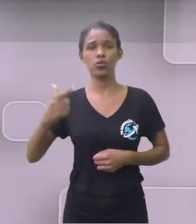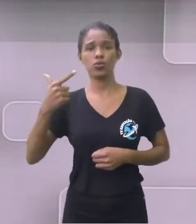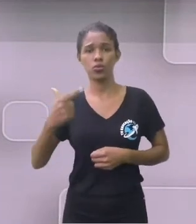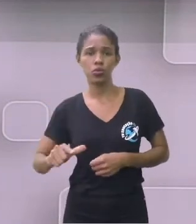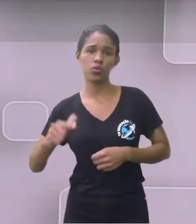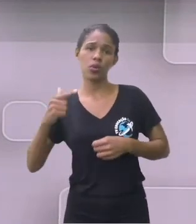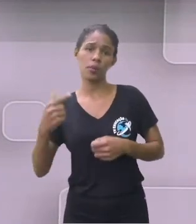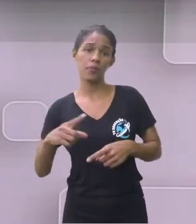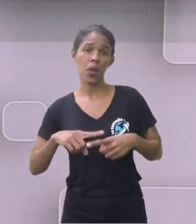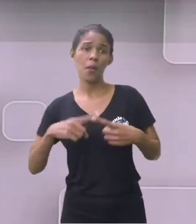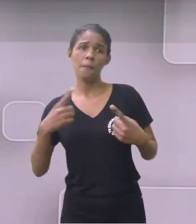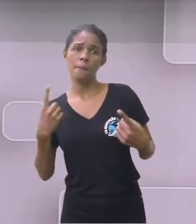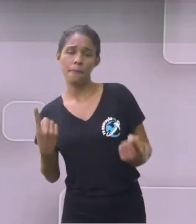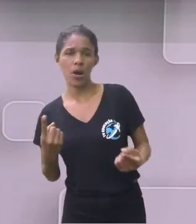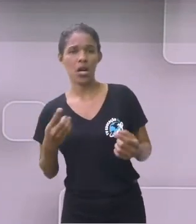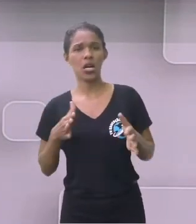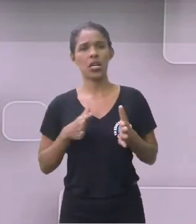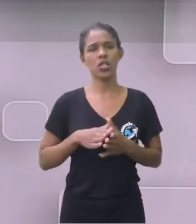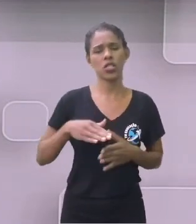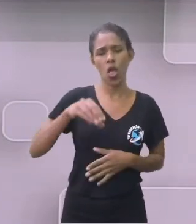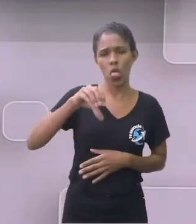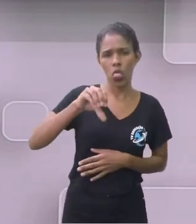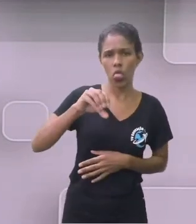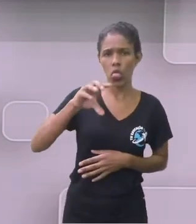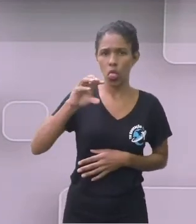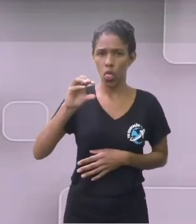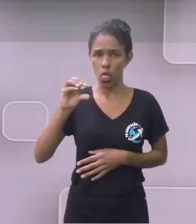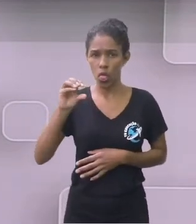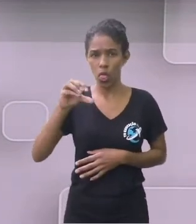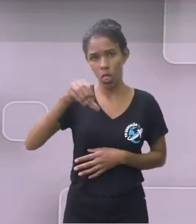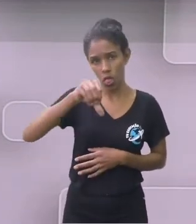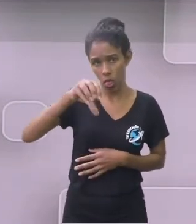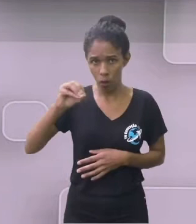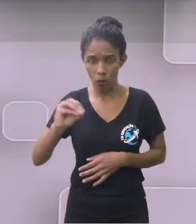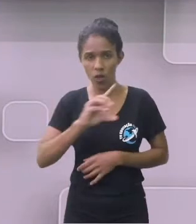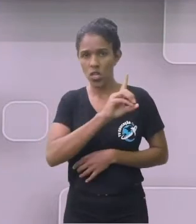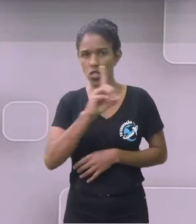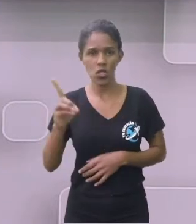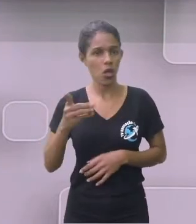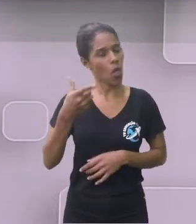são incomuns no período de 90 dias após a primeira infecção.